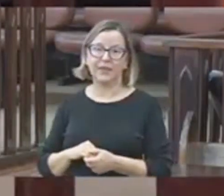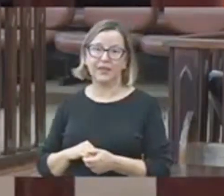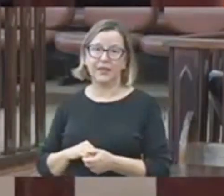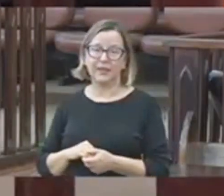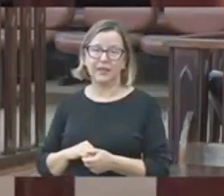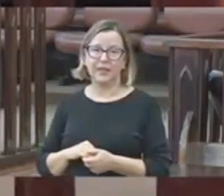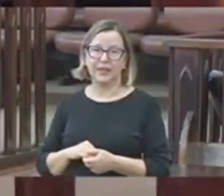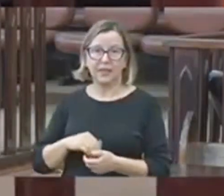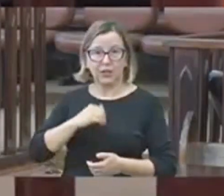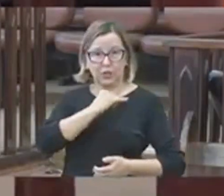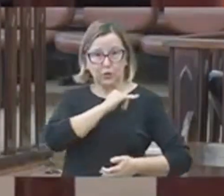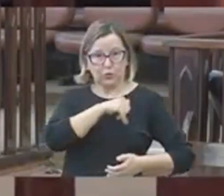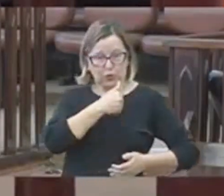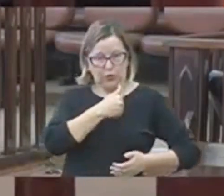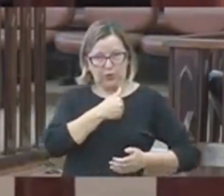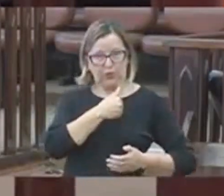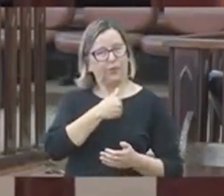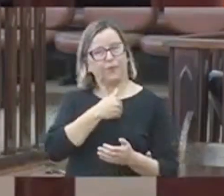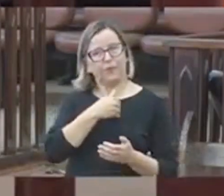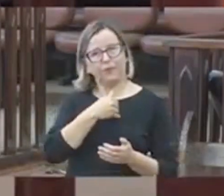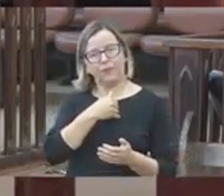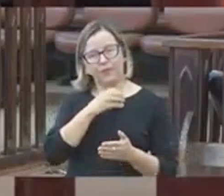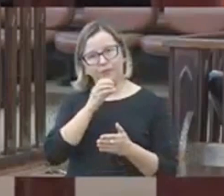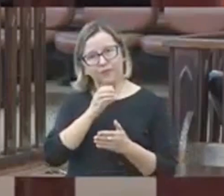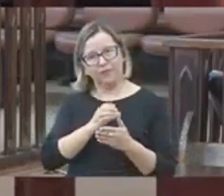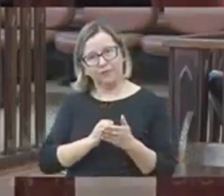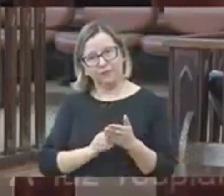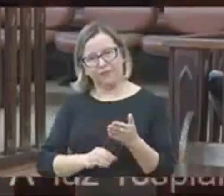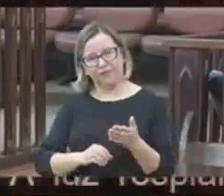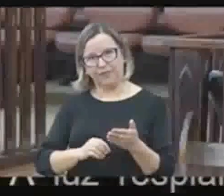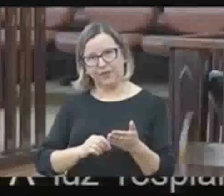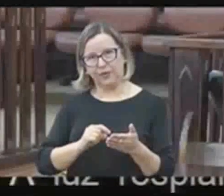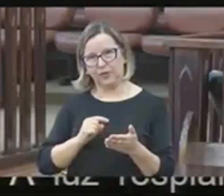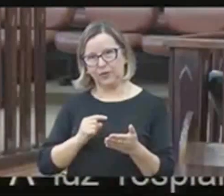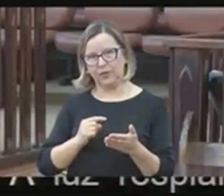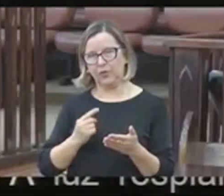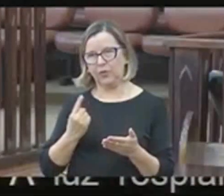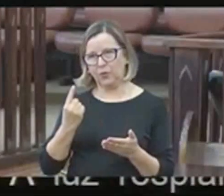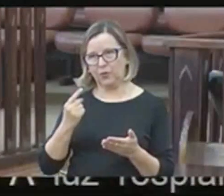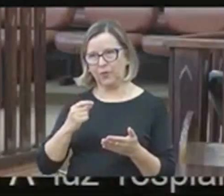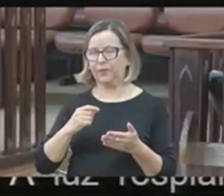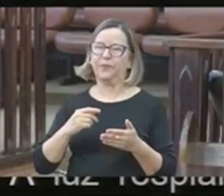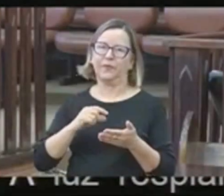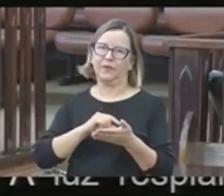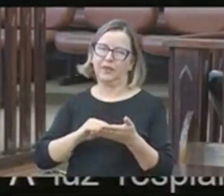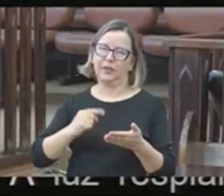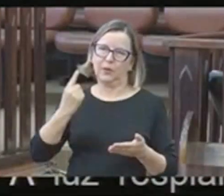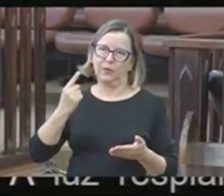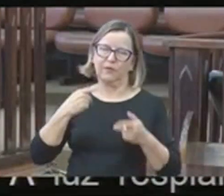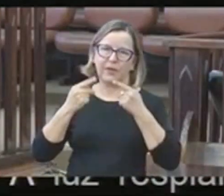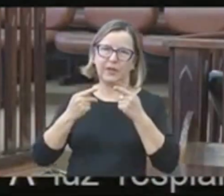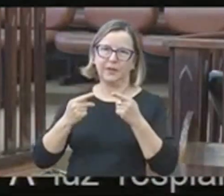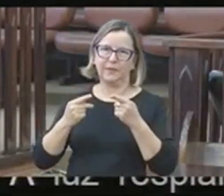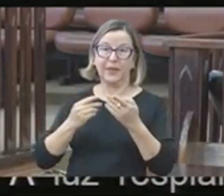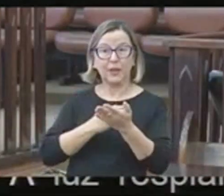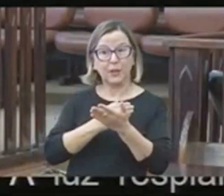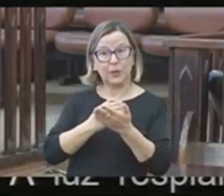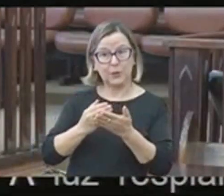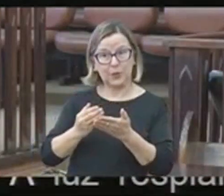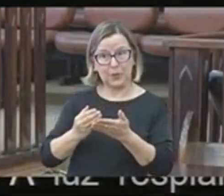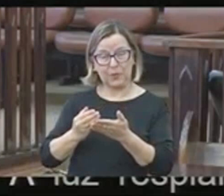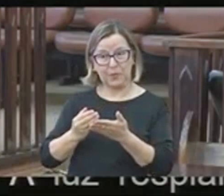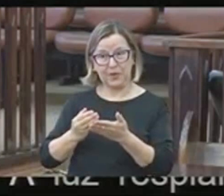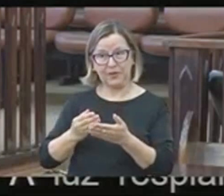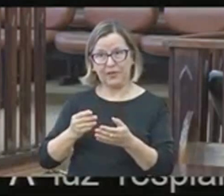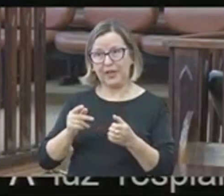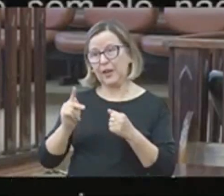em João capítulo 1, do versículo 1 ao 4, diz: "No princípio era o Verbo, e o Verbo estava com